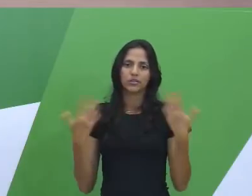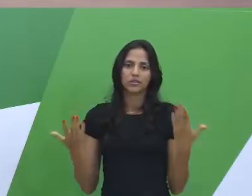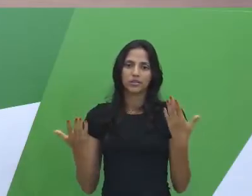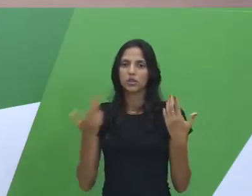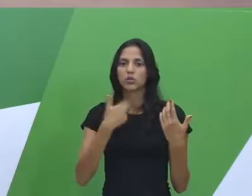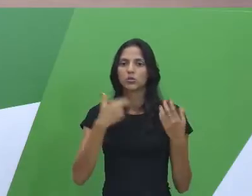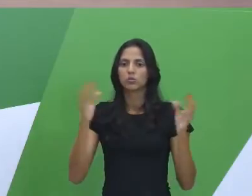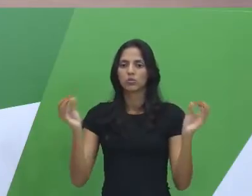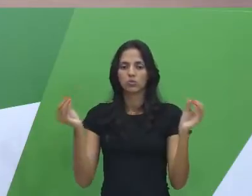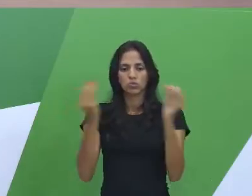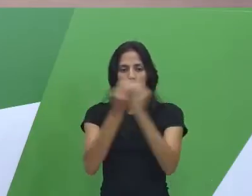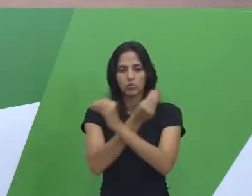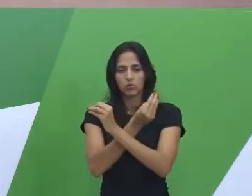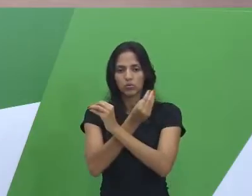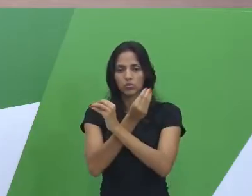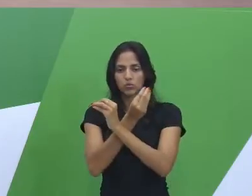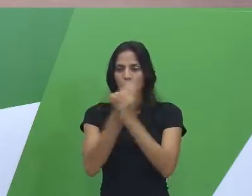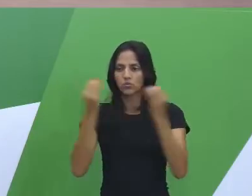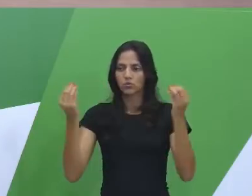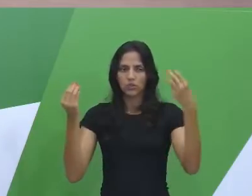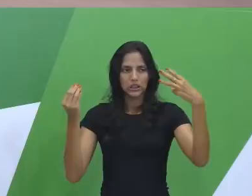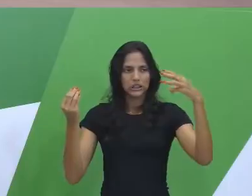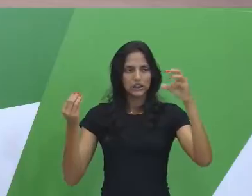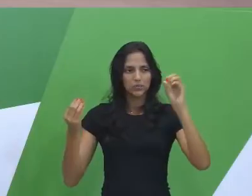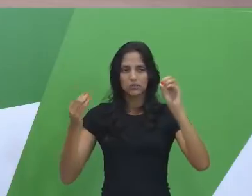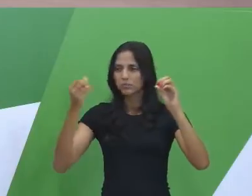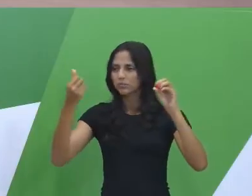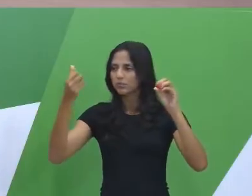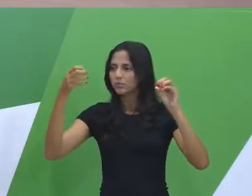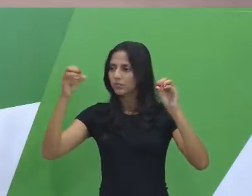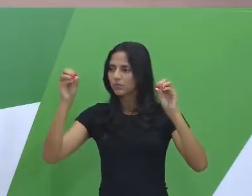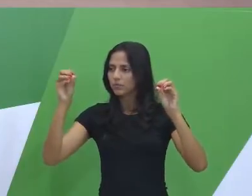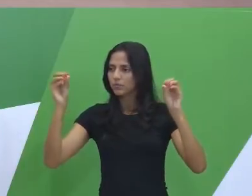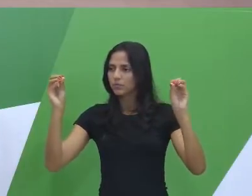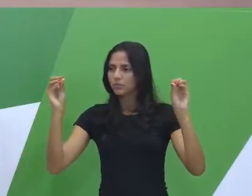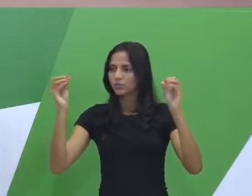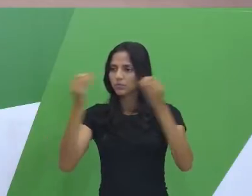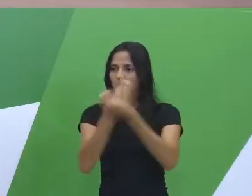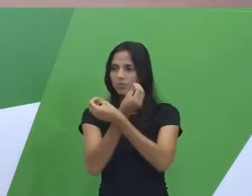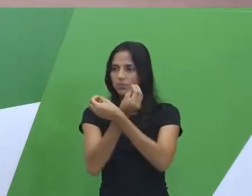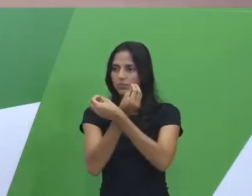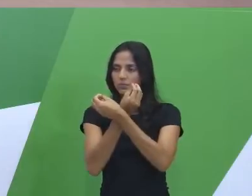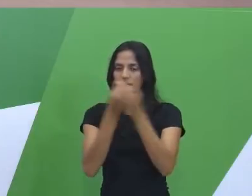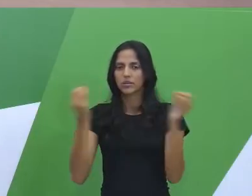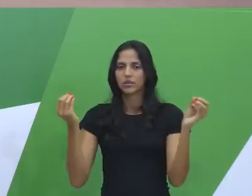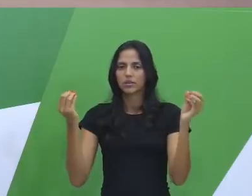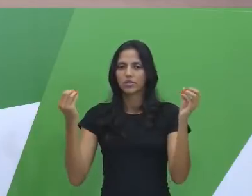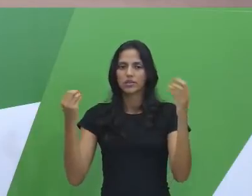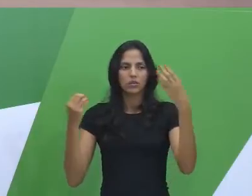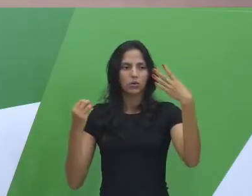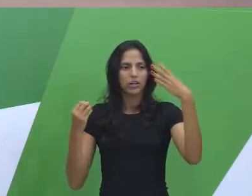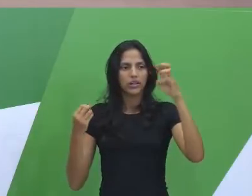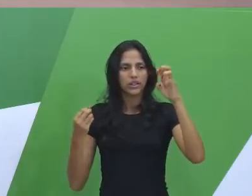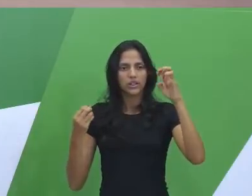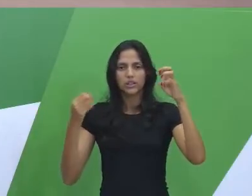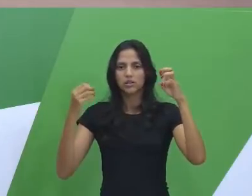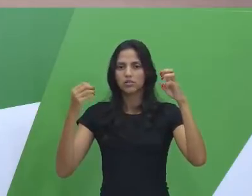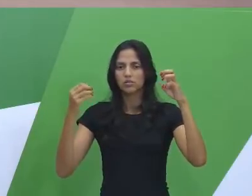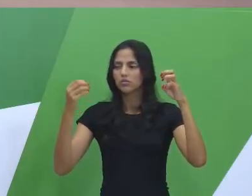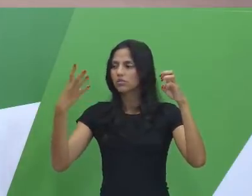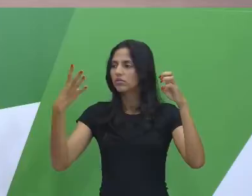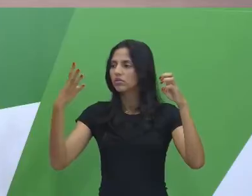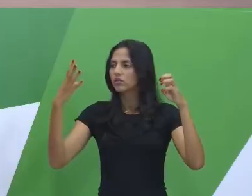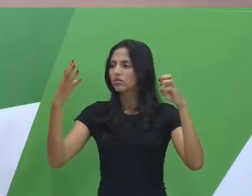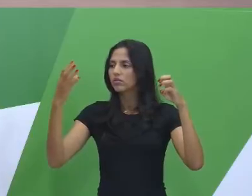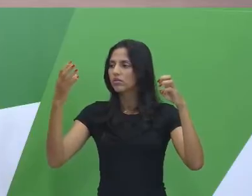tenho como inverter o centrão. Centro invertido é centro. Então 45 é 45. Ora, mas quando eu estou lá no